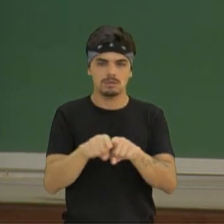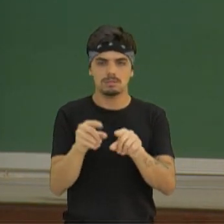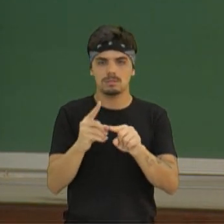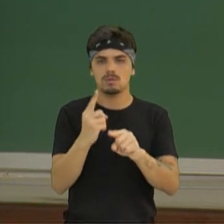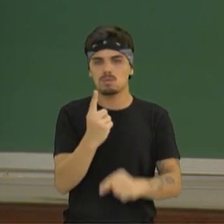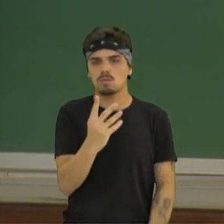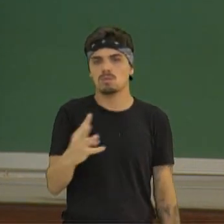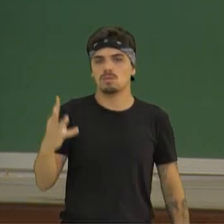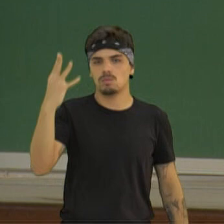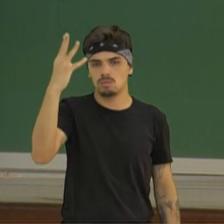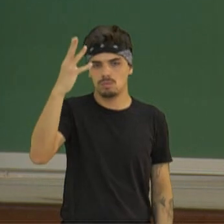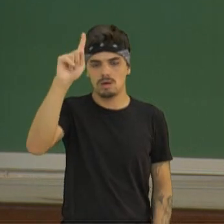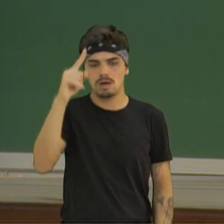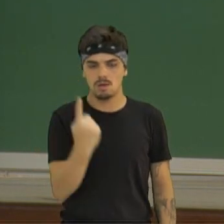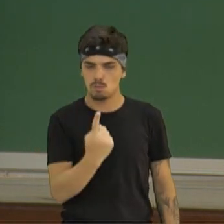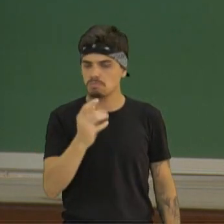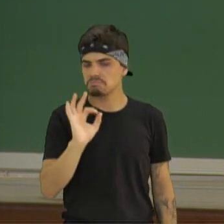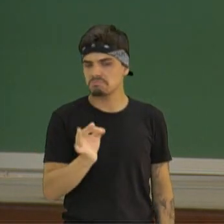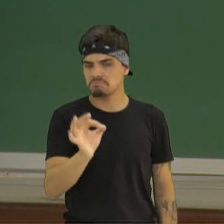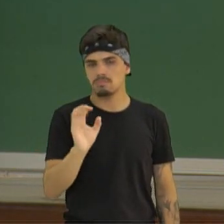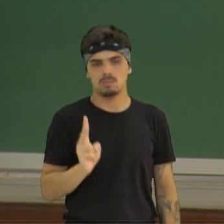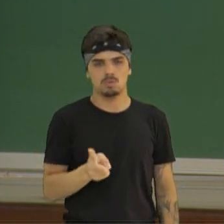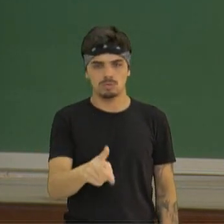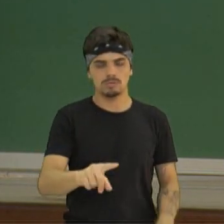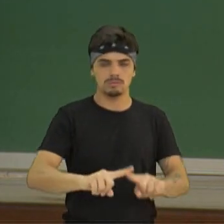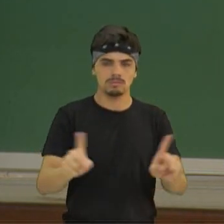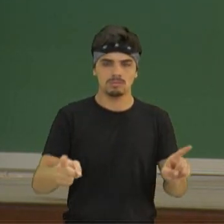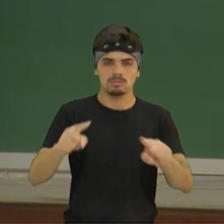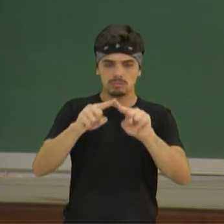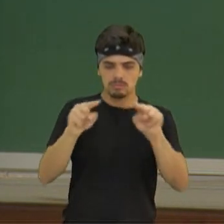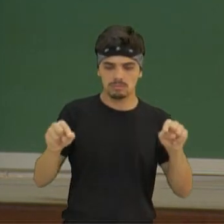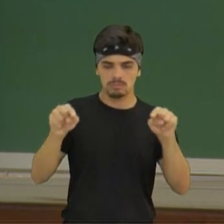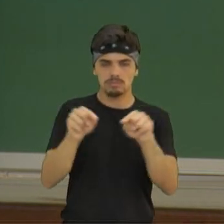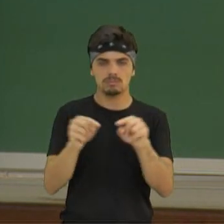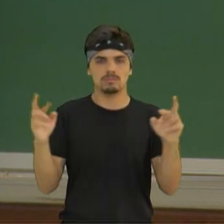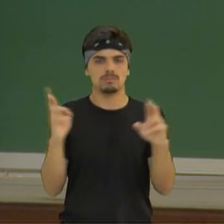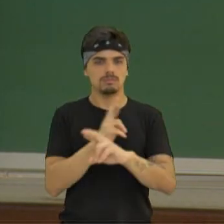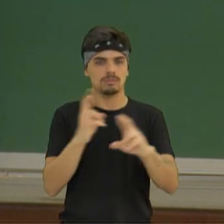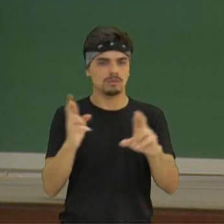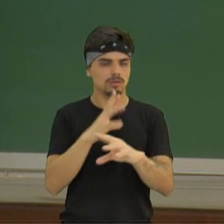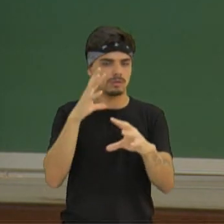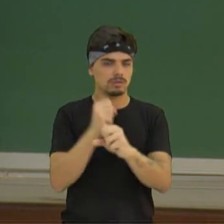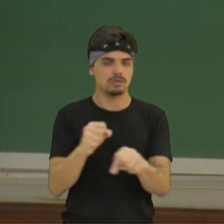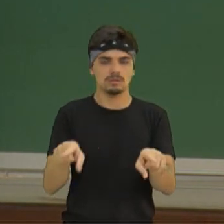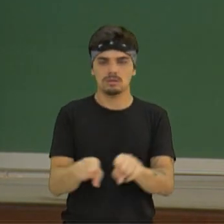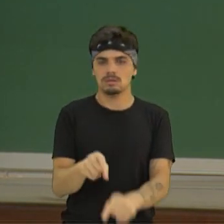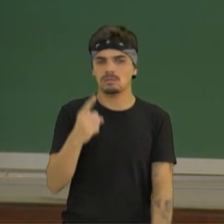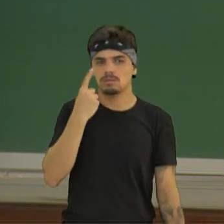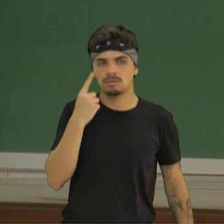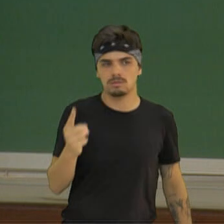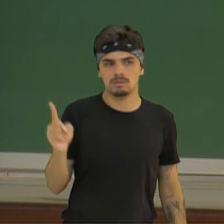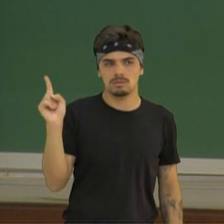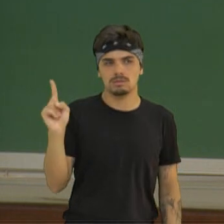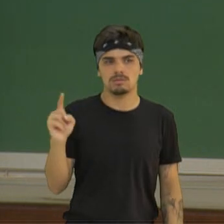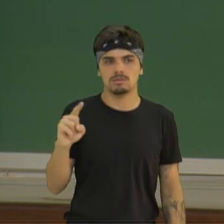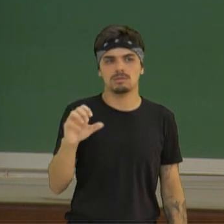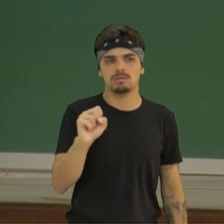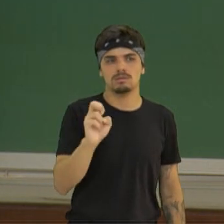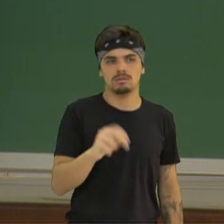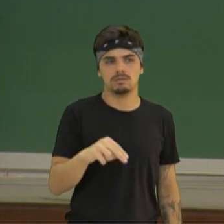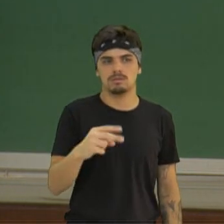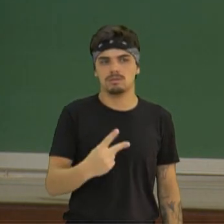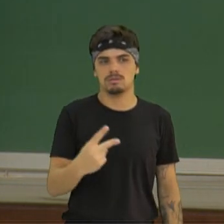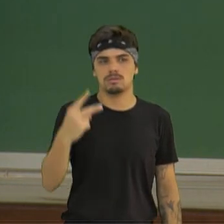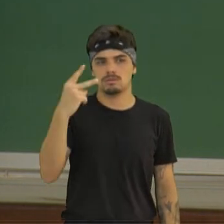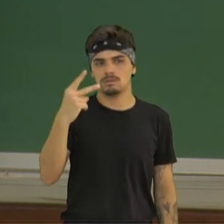ao quadrado é o próprio 1. Então, relação trigonométrica fundamental. Seno ao quadrado mais cosseno ao quadrado, né? Seno